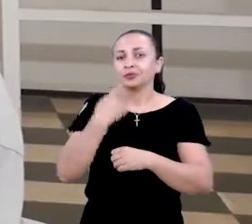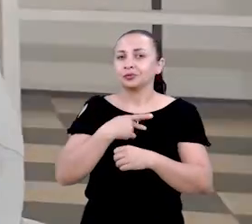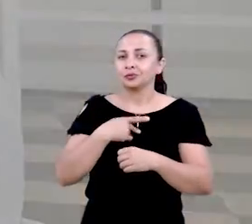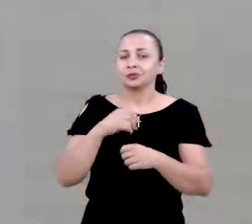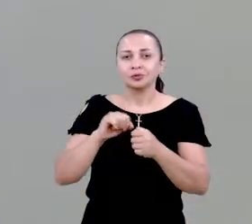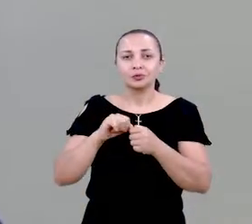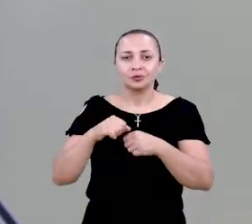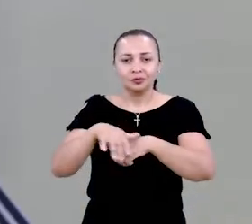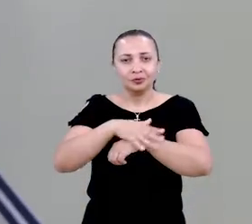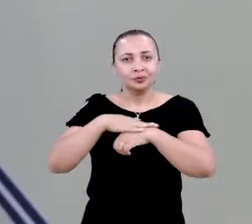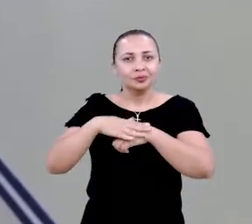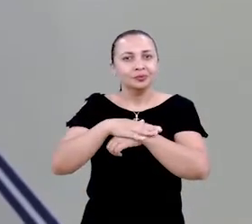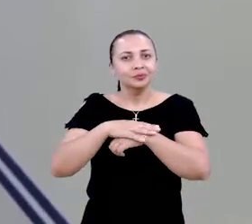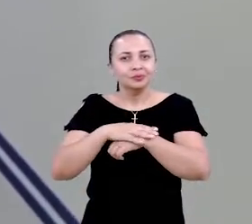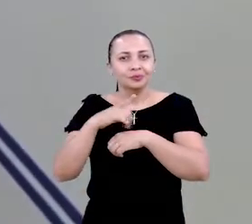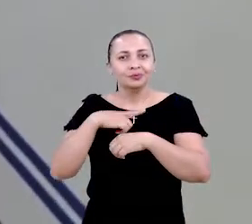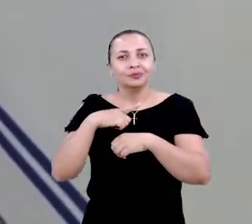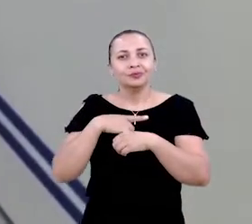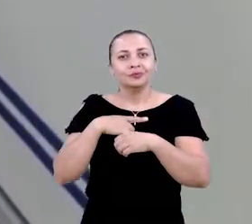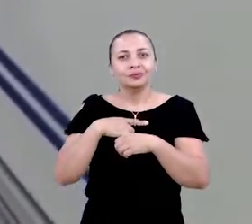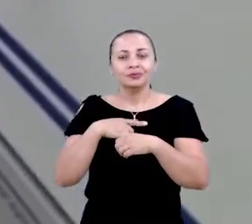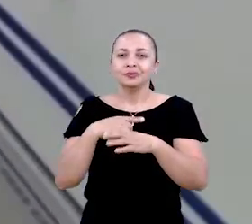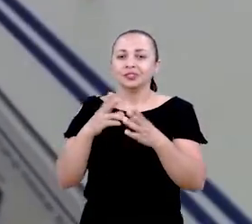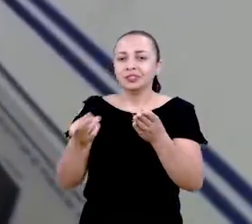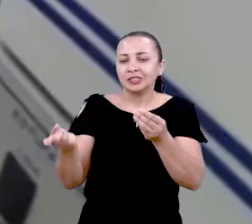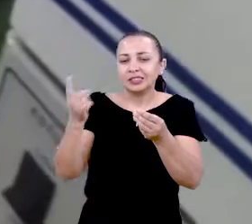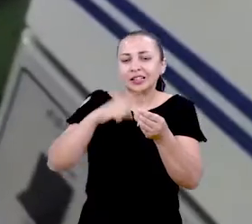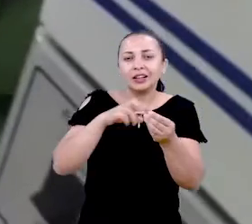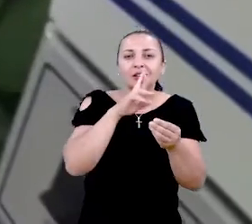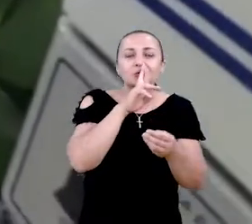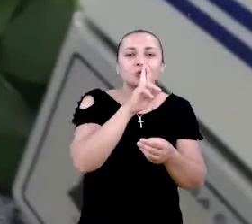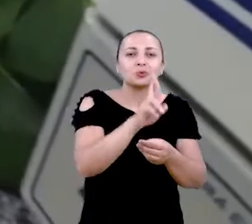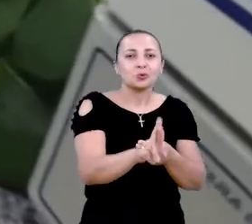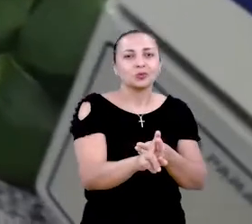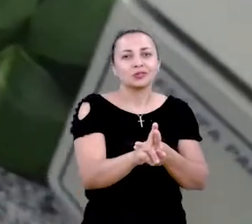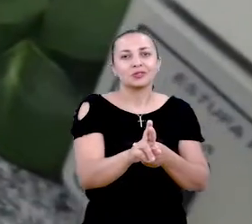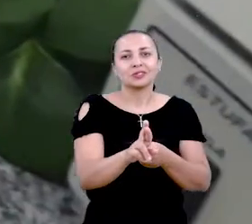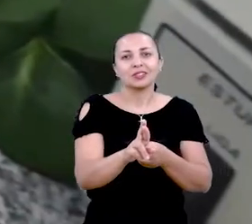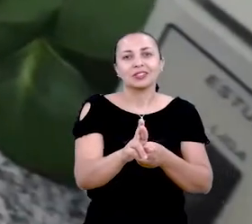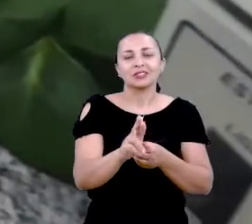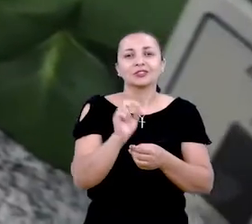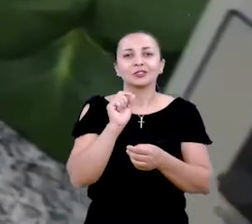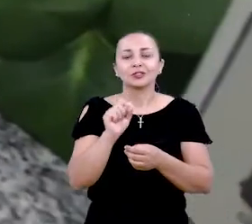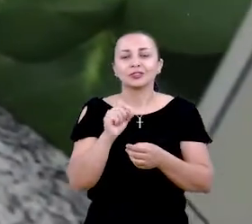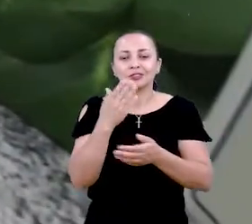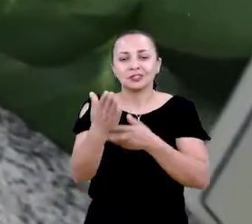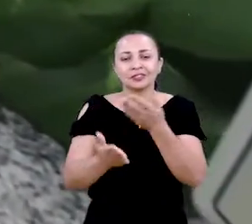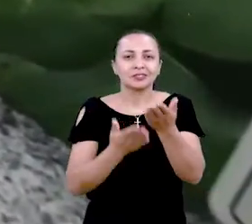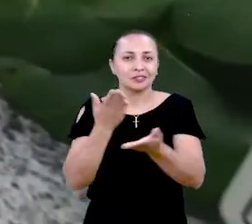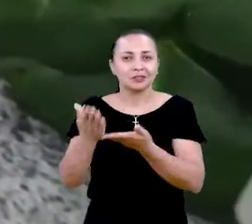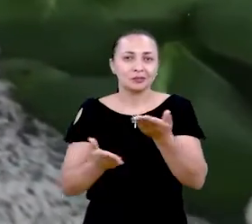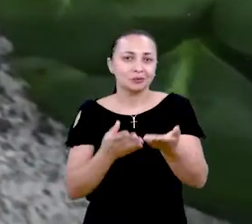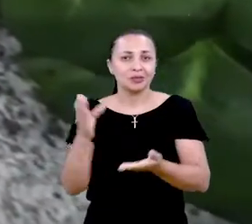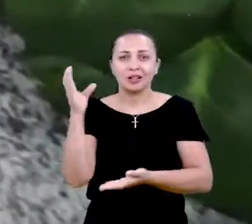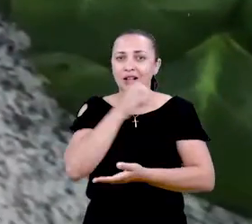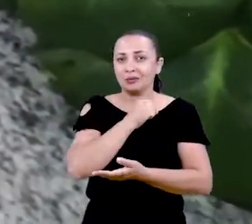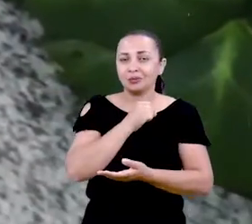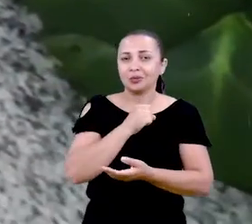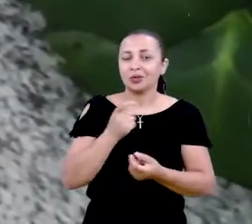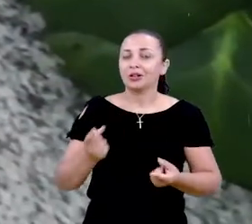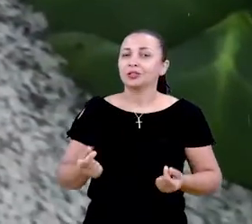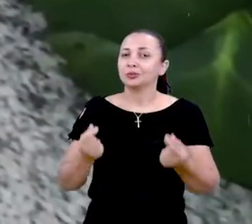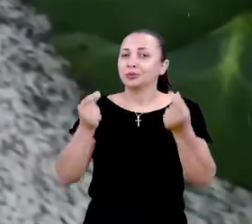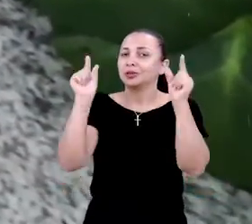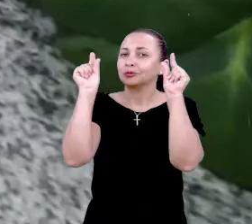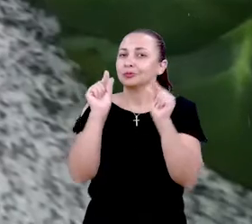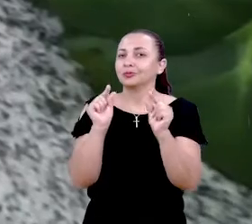foi um creme que que traga esse resultado, um resultado de tratamento rápido e de